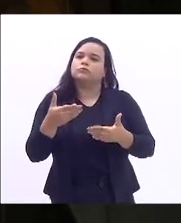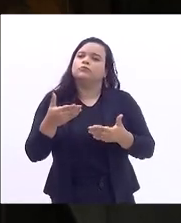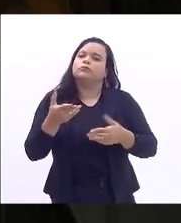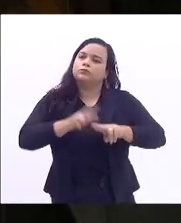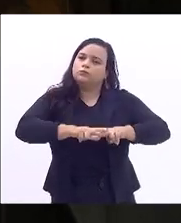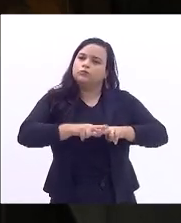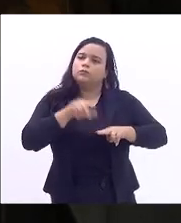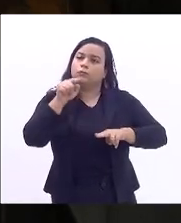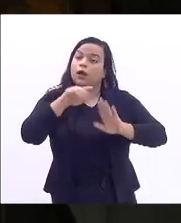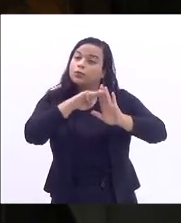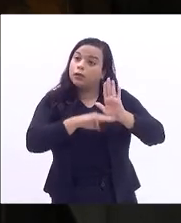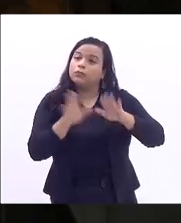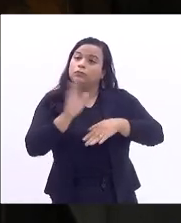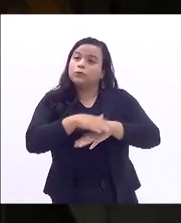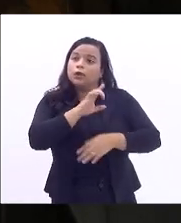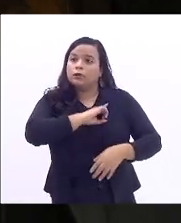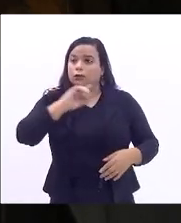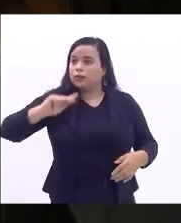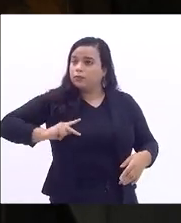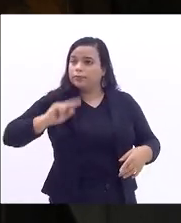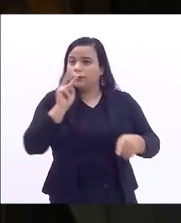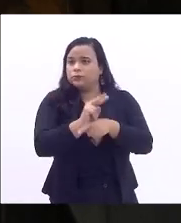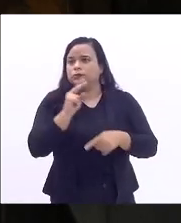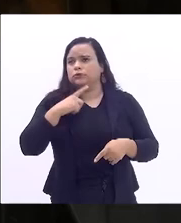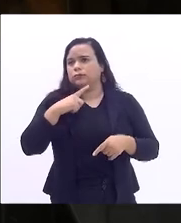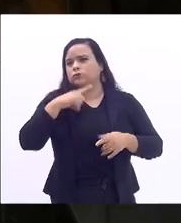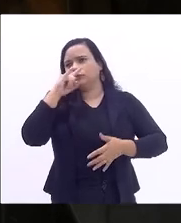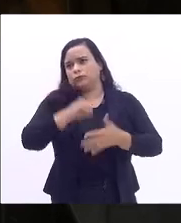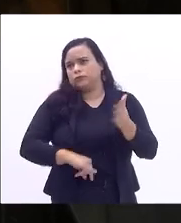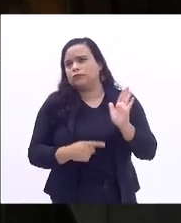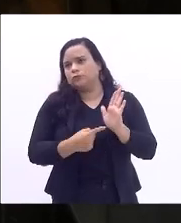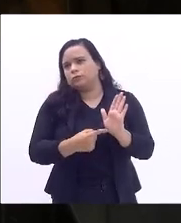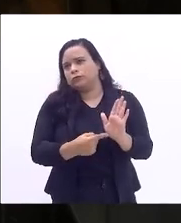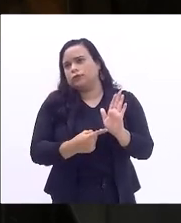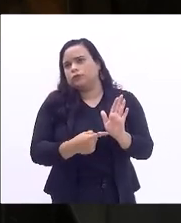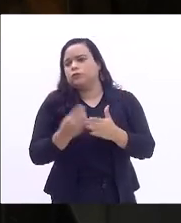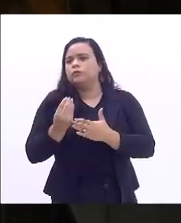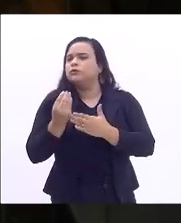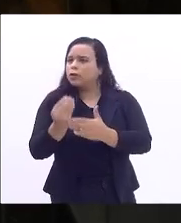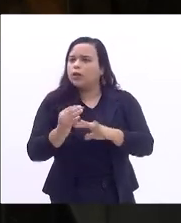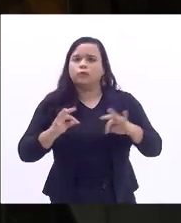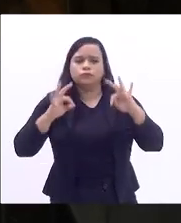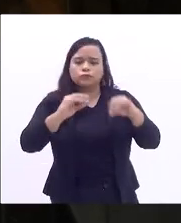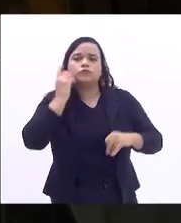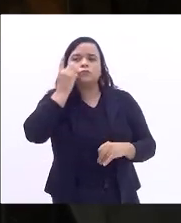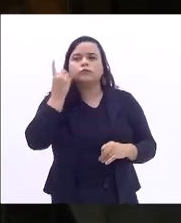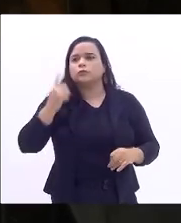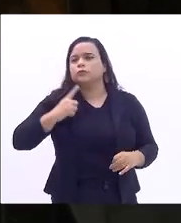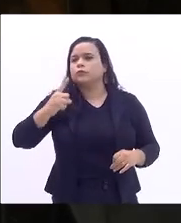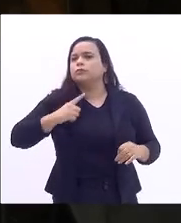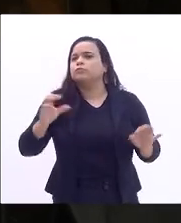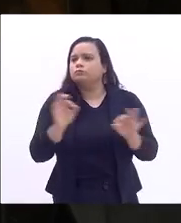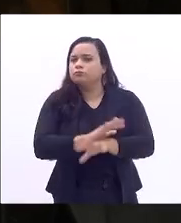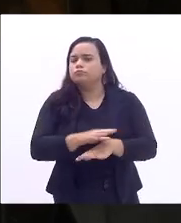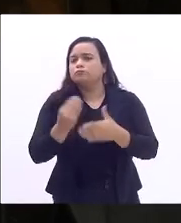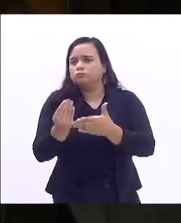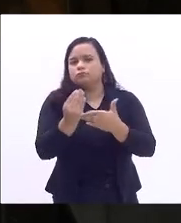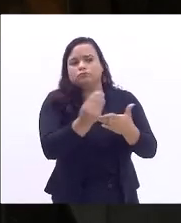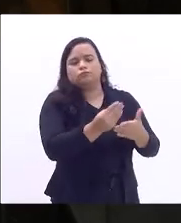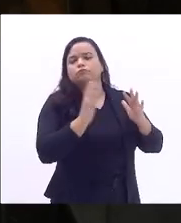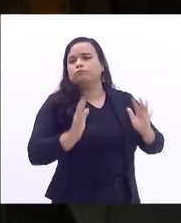que a Defensoria Pública defende neste documento que foi entregue a todos os deputados por